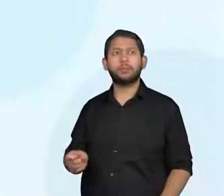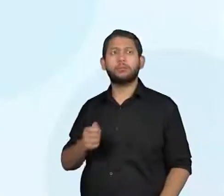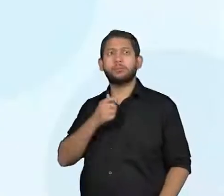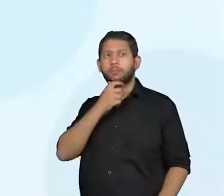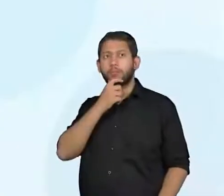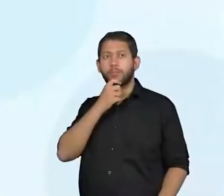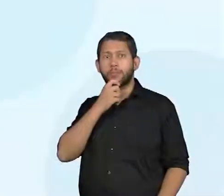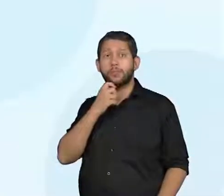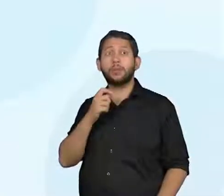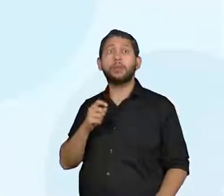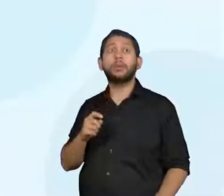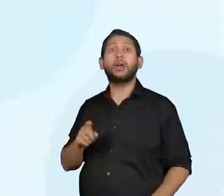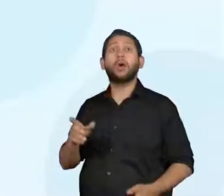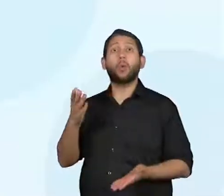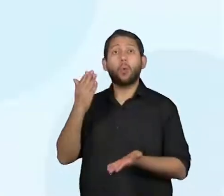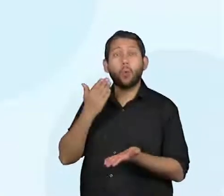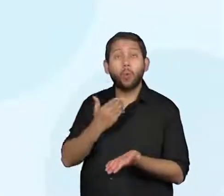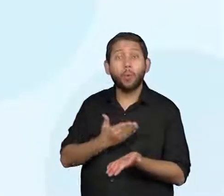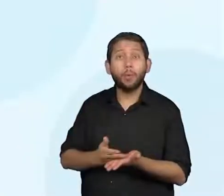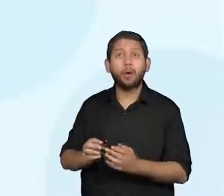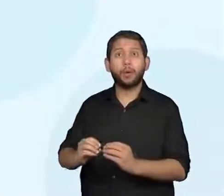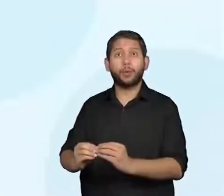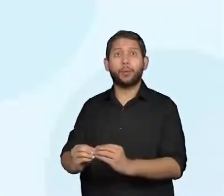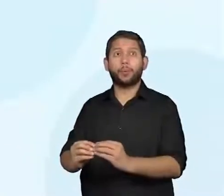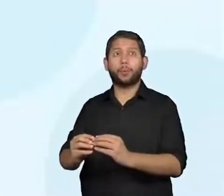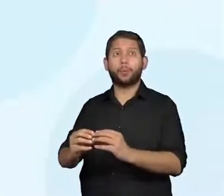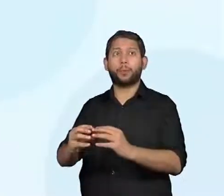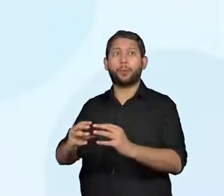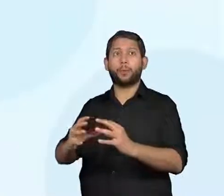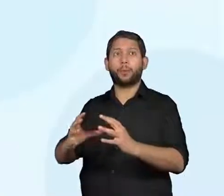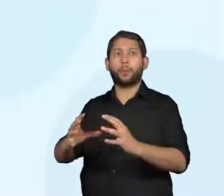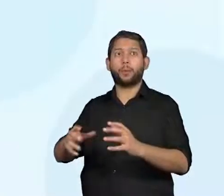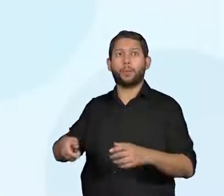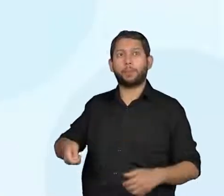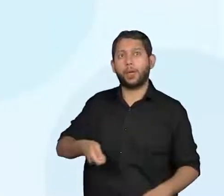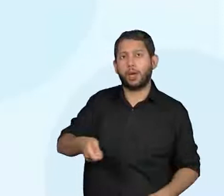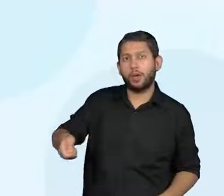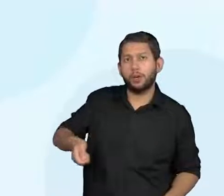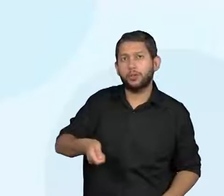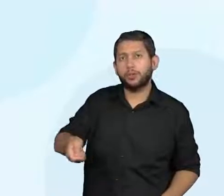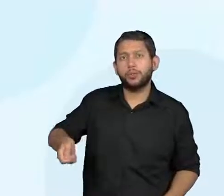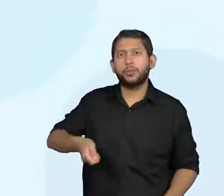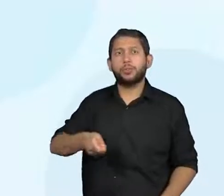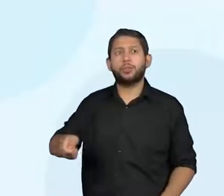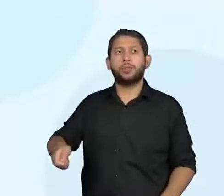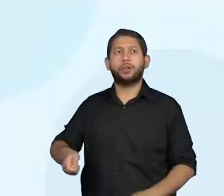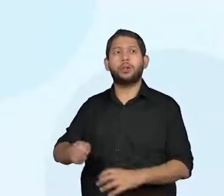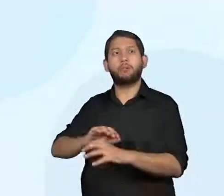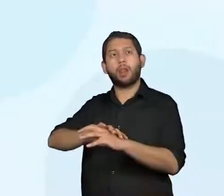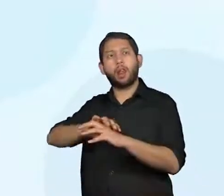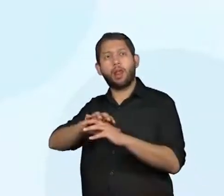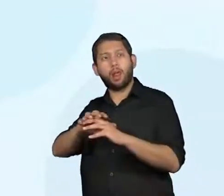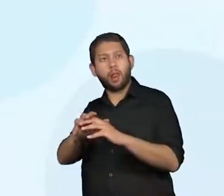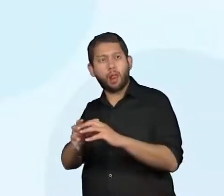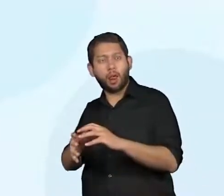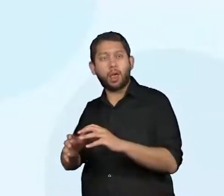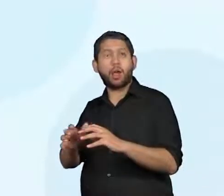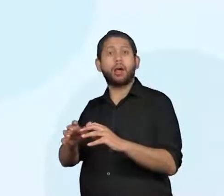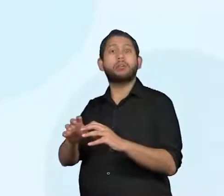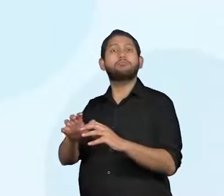fogo. Quando começar a crescer, mexa sem parar. Retire quando começar a